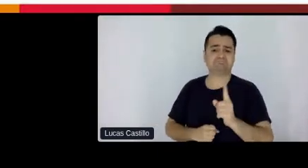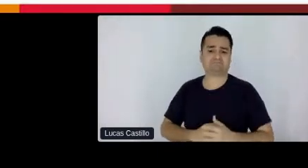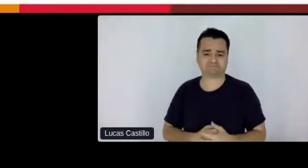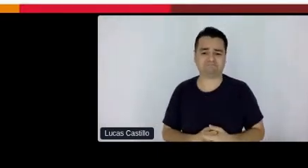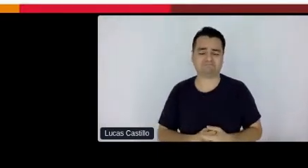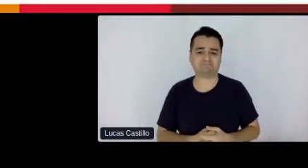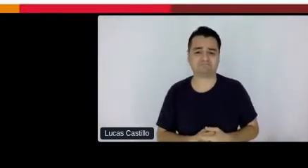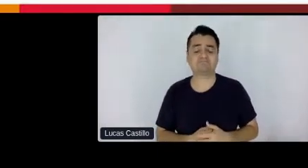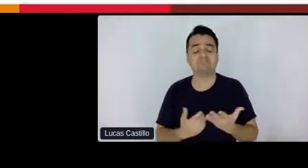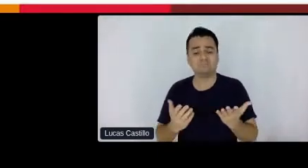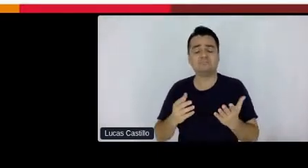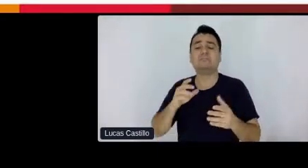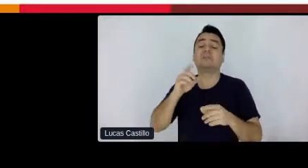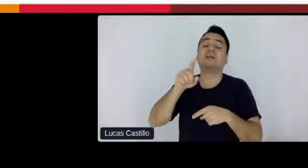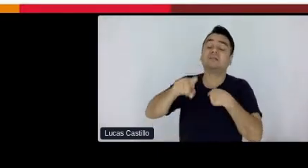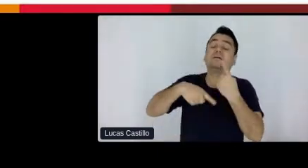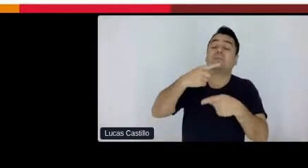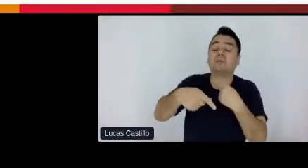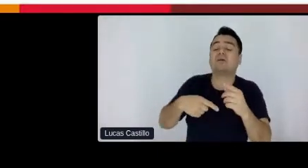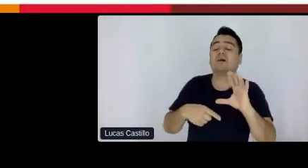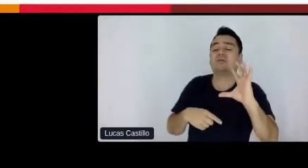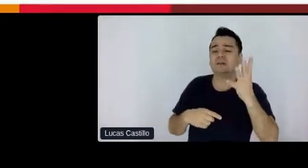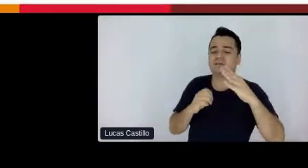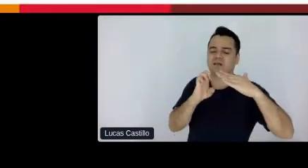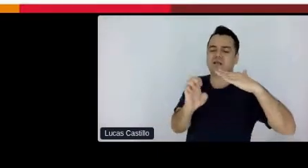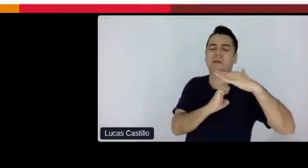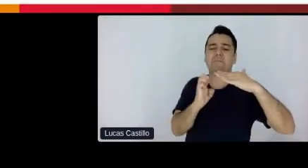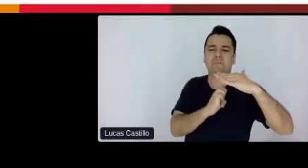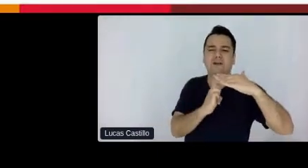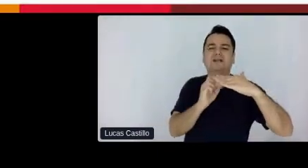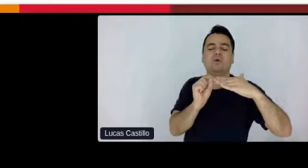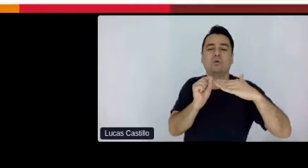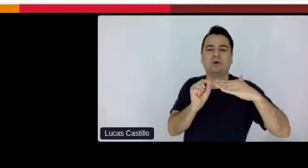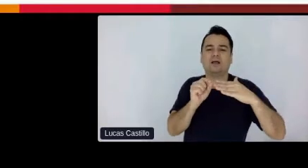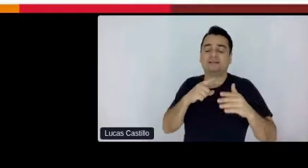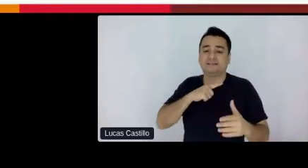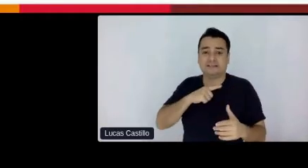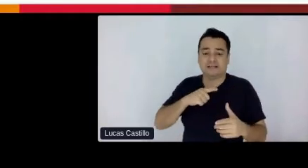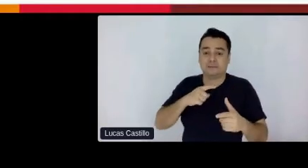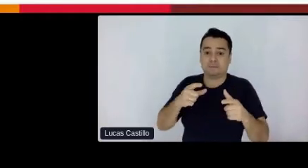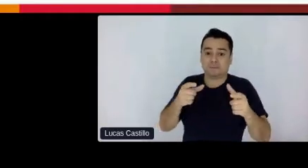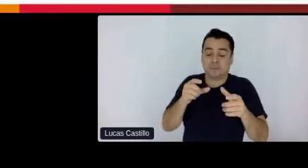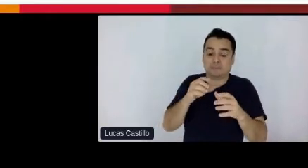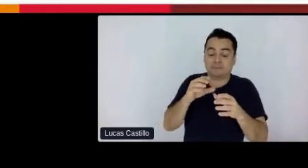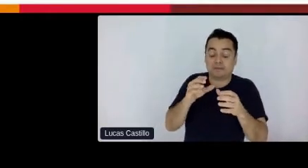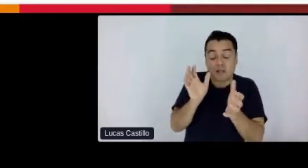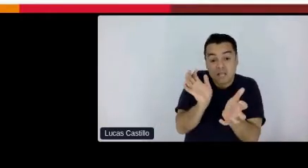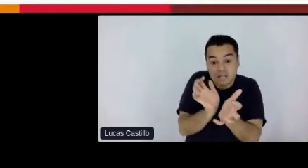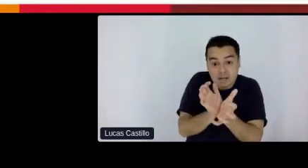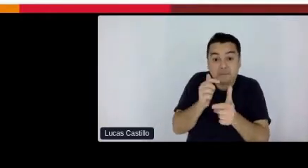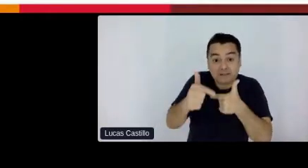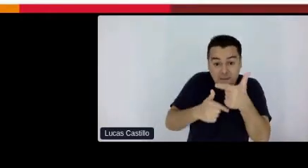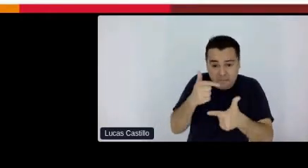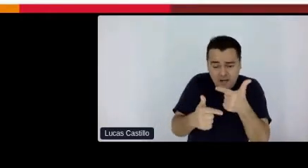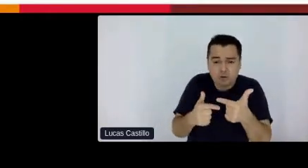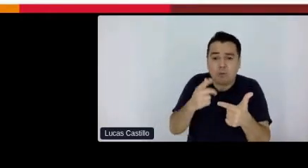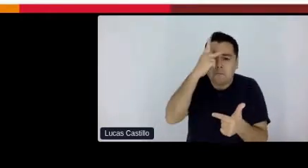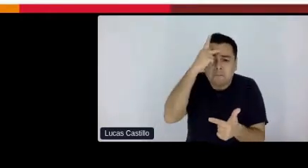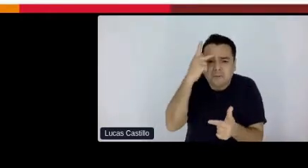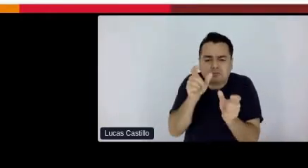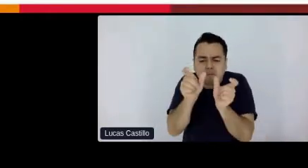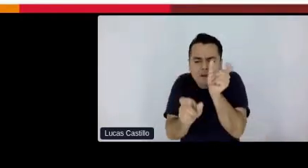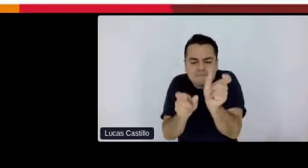trabalhada. Como resultado, essas companhias reúnem uma legião de funcionários iguais, privando-se